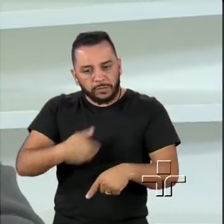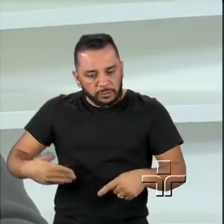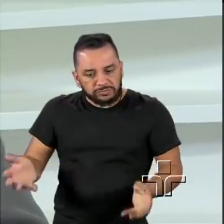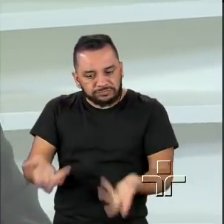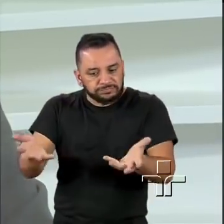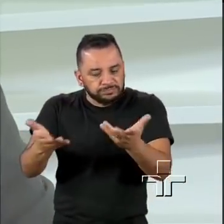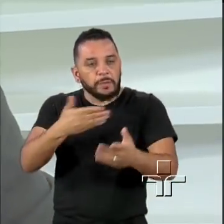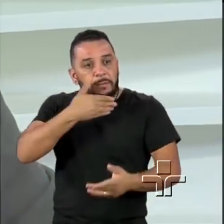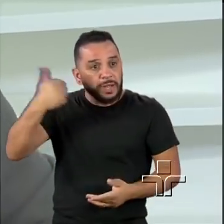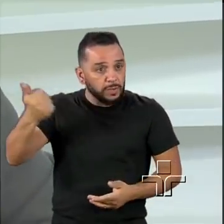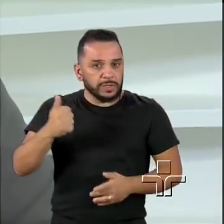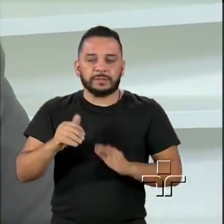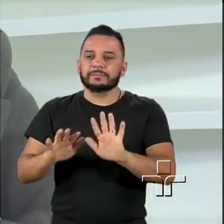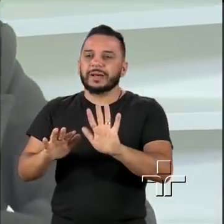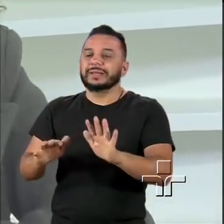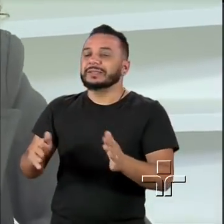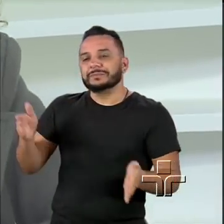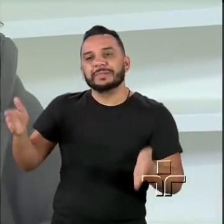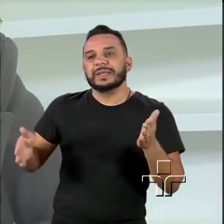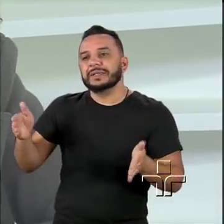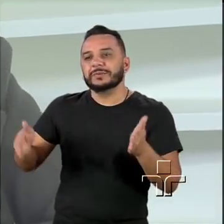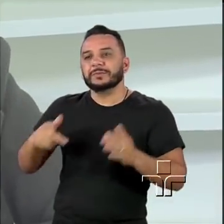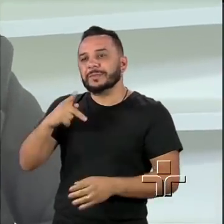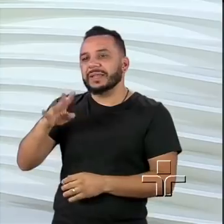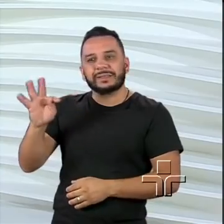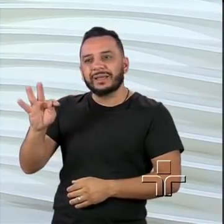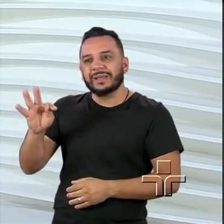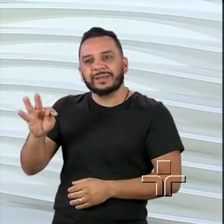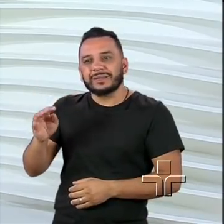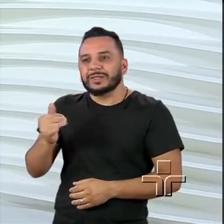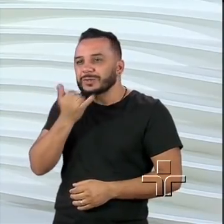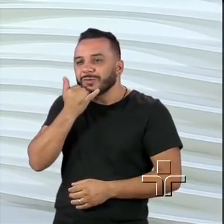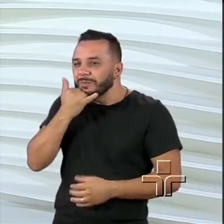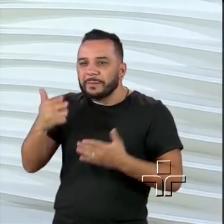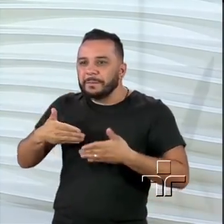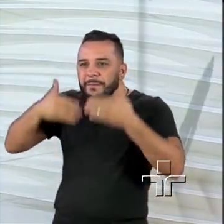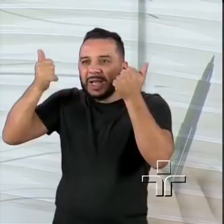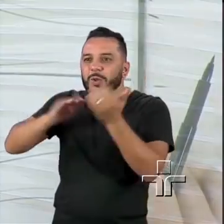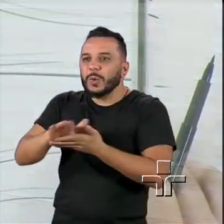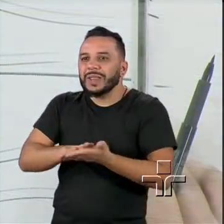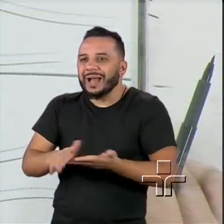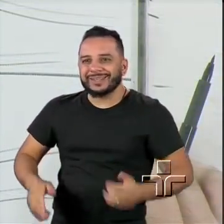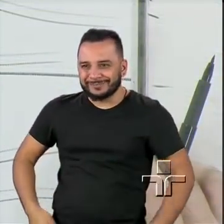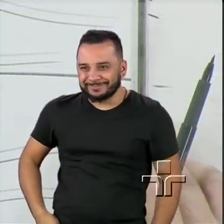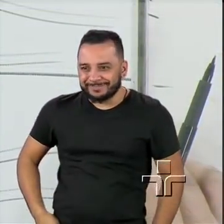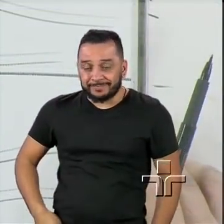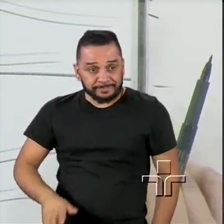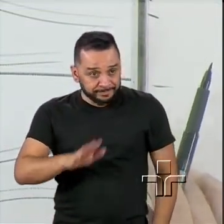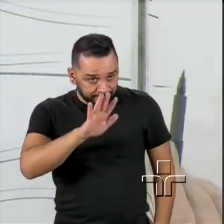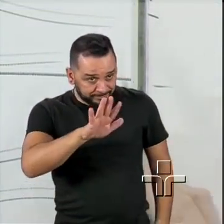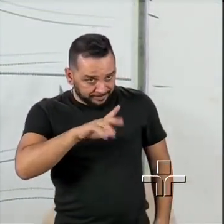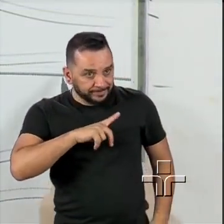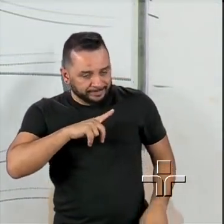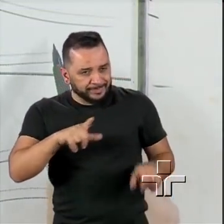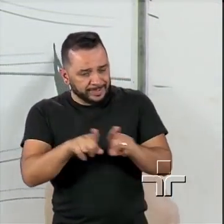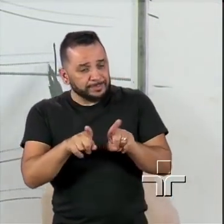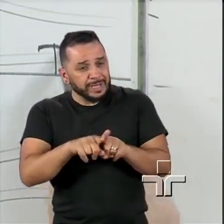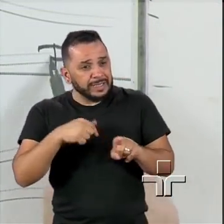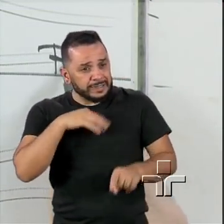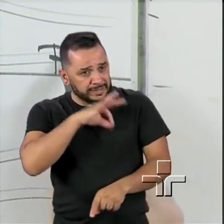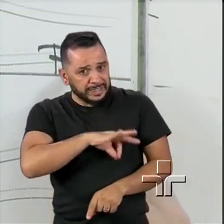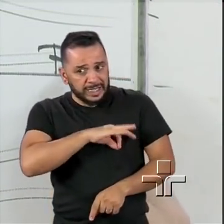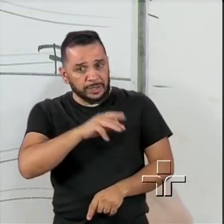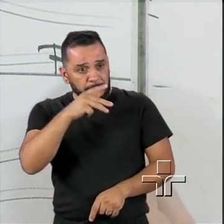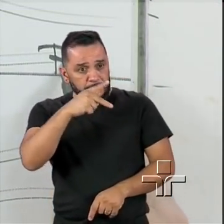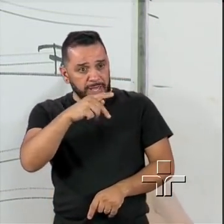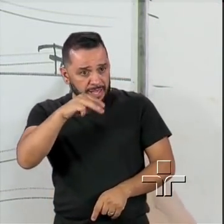não se reduziram durante os governos do PT, inclusive. Eu estou falando também do salário da PM, porque também morre muito PM, sabe quando? Na hora